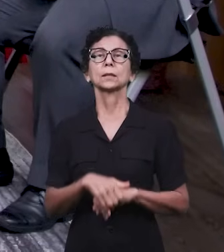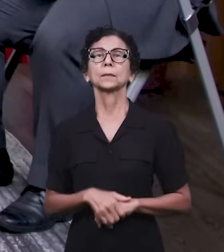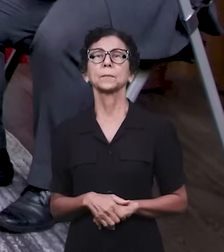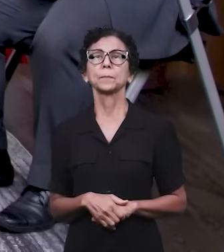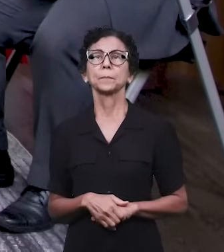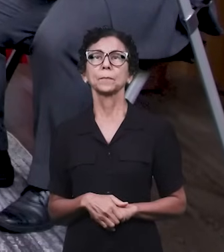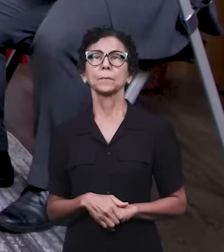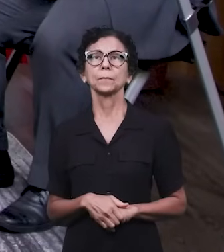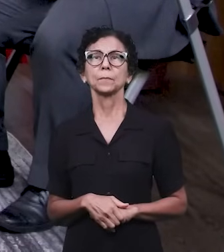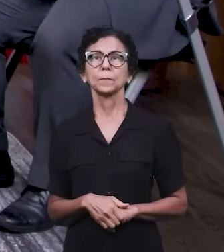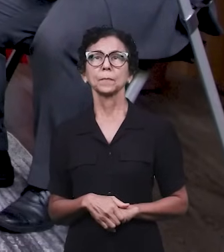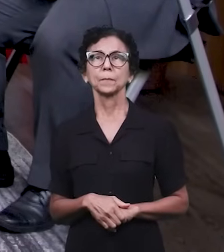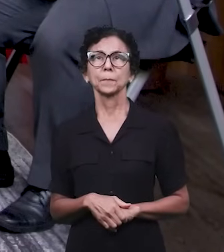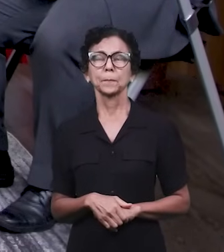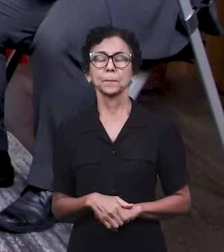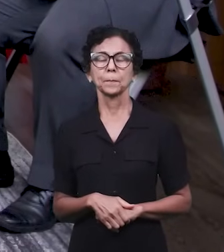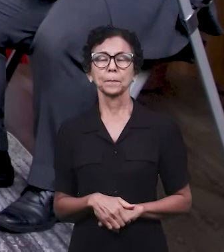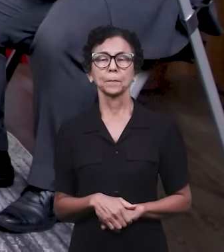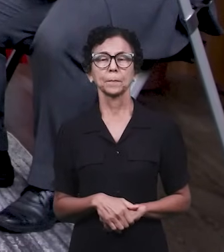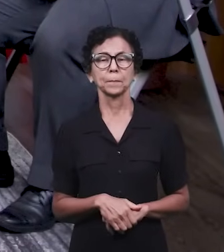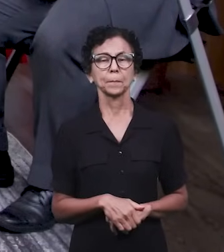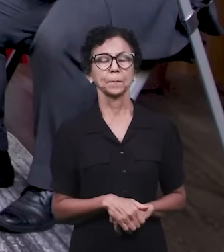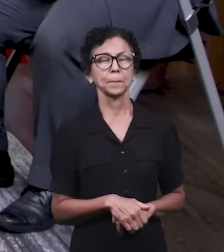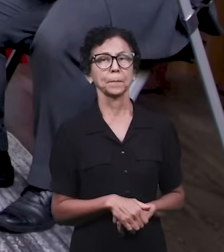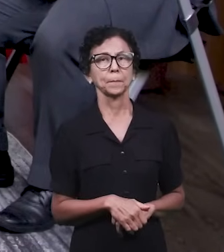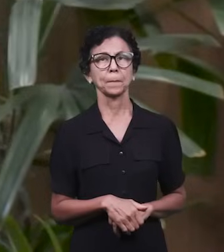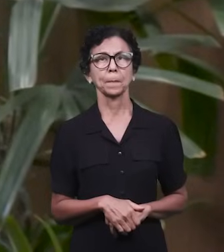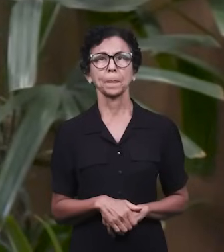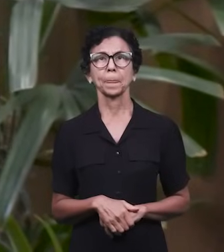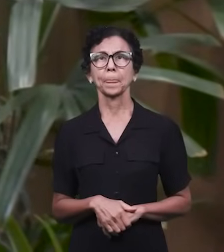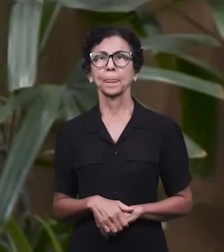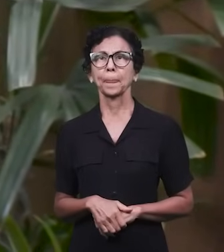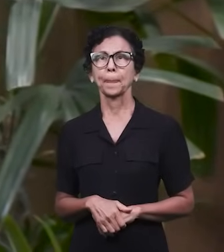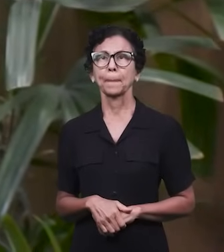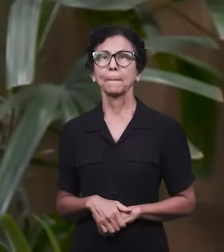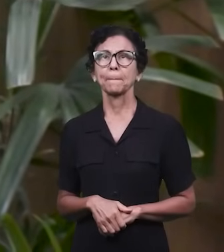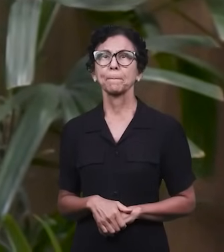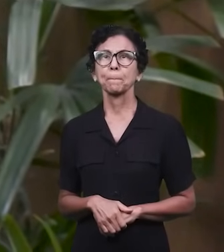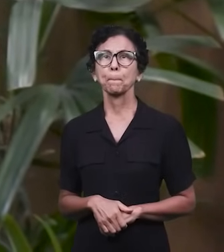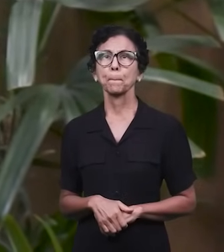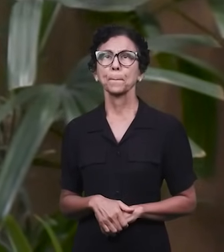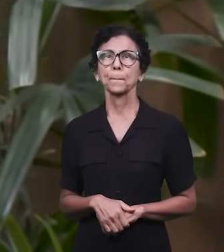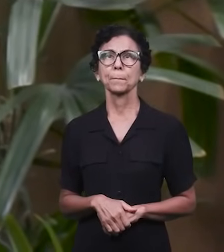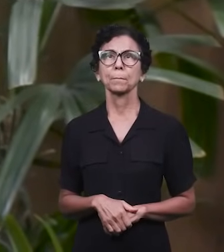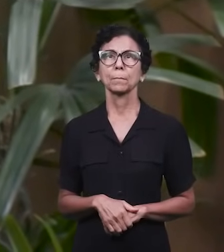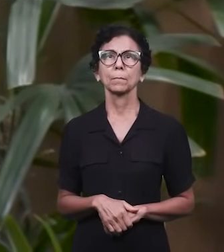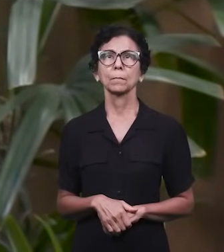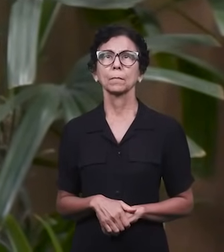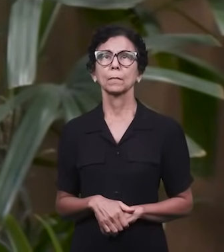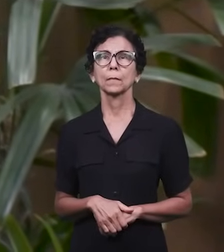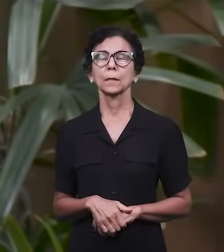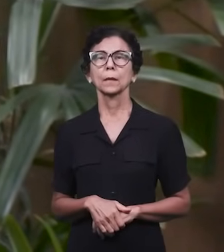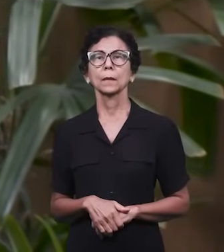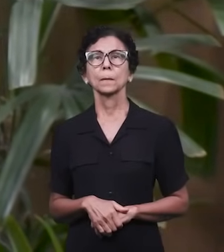Se a bênção ela está em servir ao Senhor, não, assim,